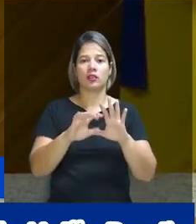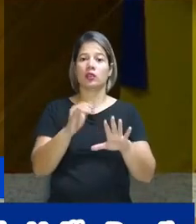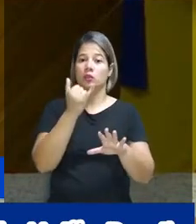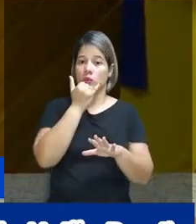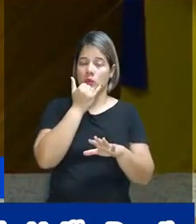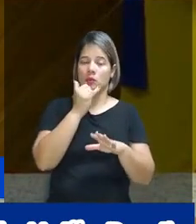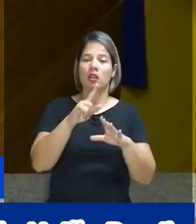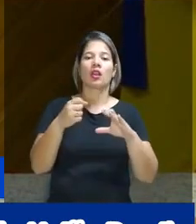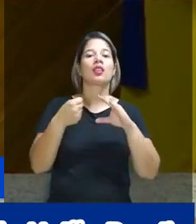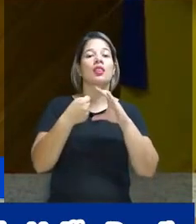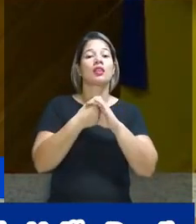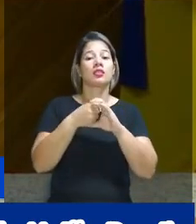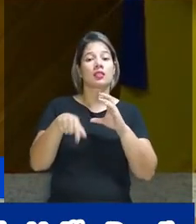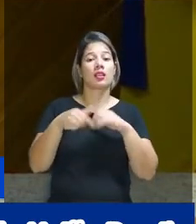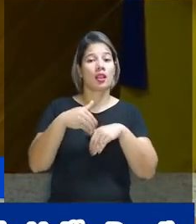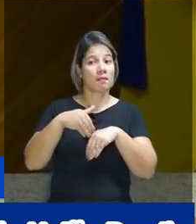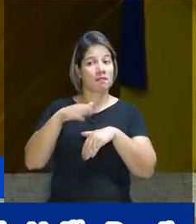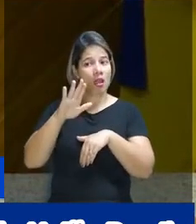por maioria,